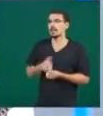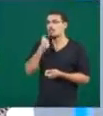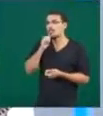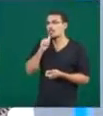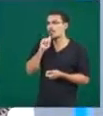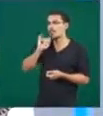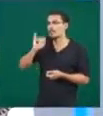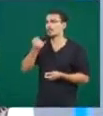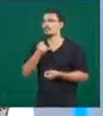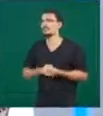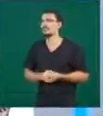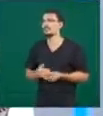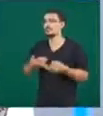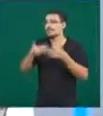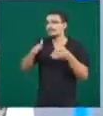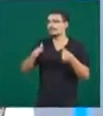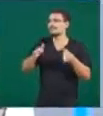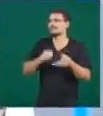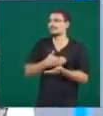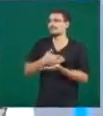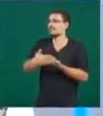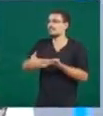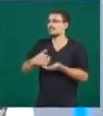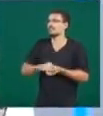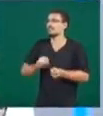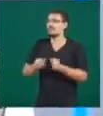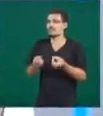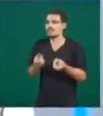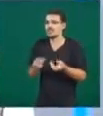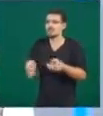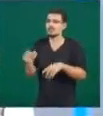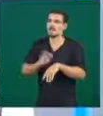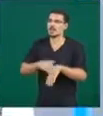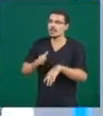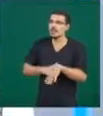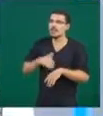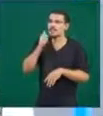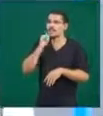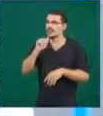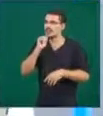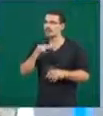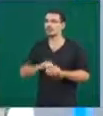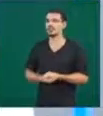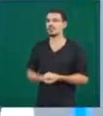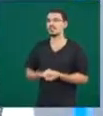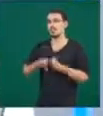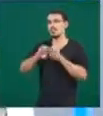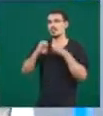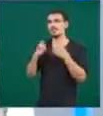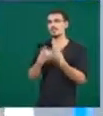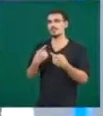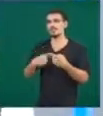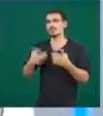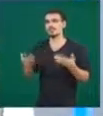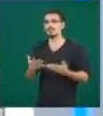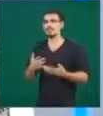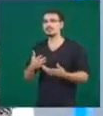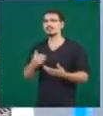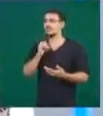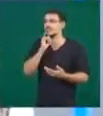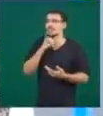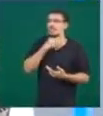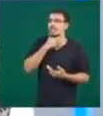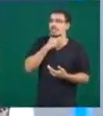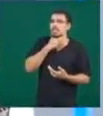negócio próprio, né? Então, esses eventos são muito interessantes porque acontece, como a situação é de crise, de urgência, vamos dizer